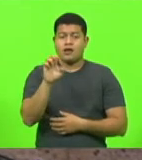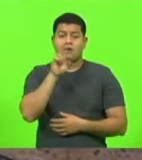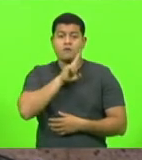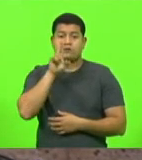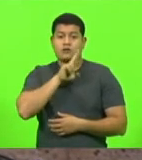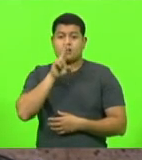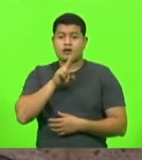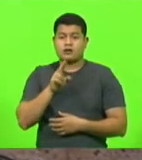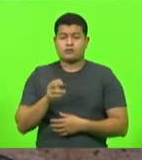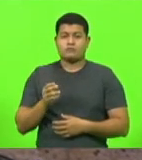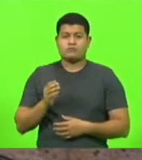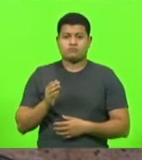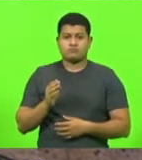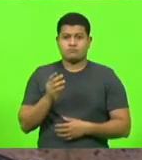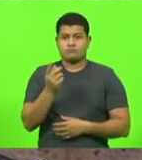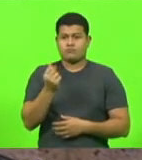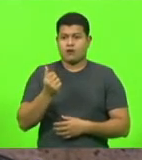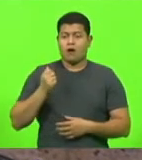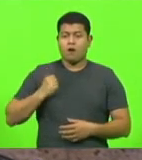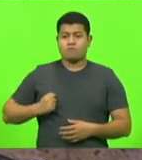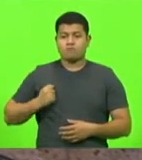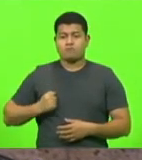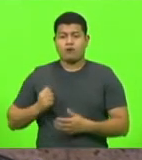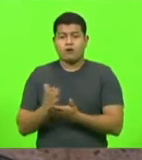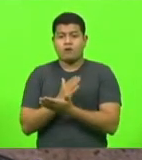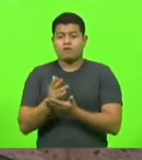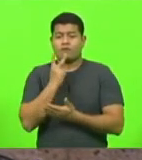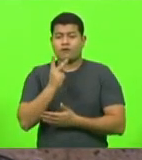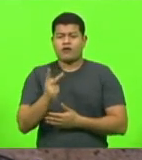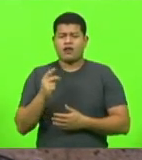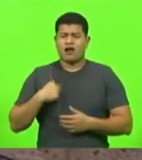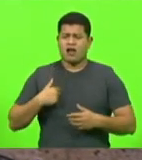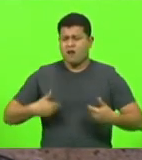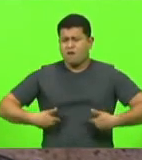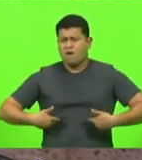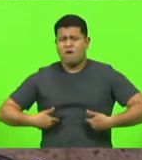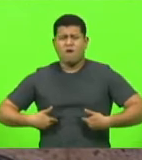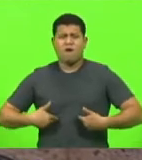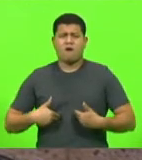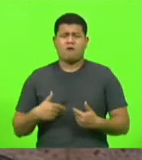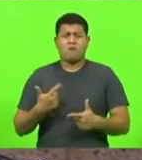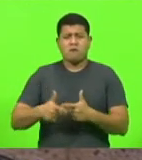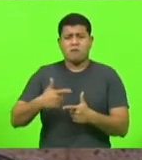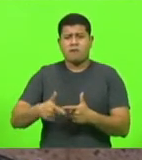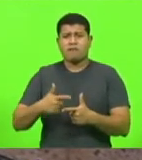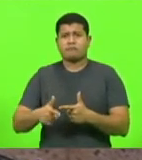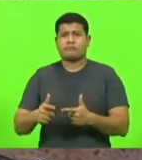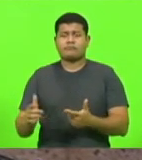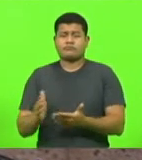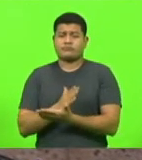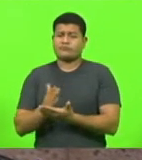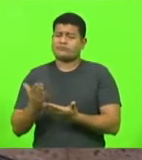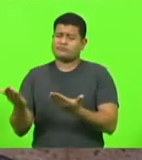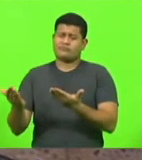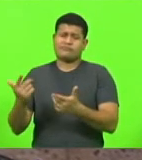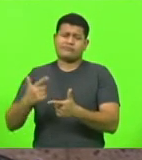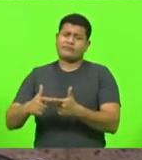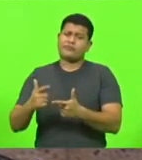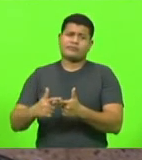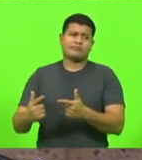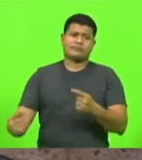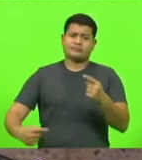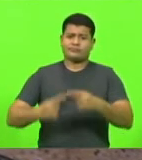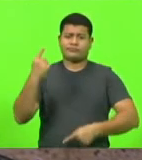Tá, então, o pessoal vem dizer, estão passando fome, aquela coisa toda, assim, ó, é realmente uma narrativa, tá, que não olha